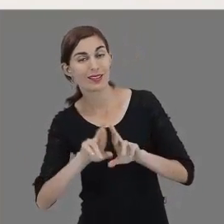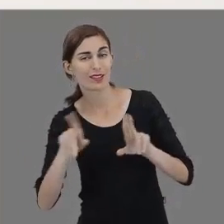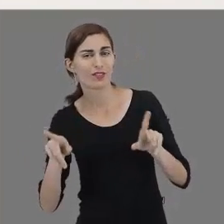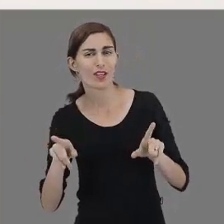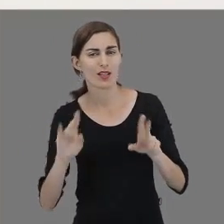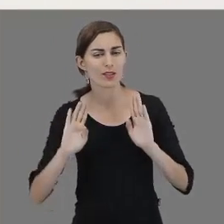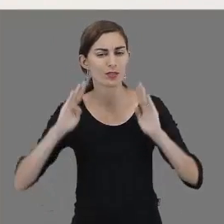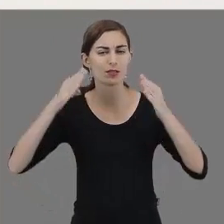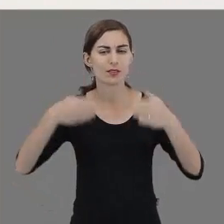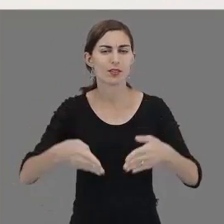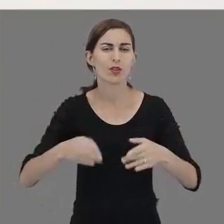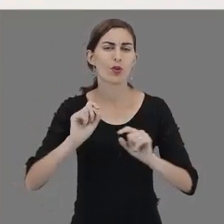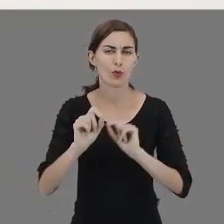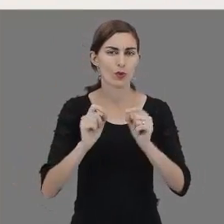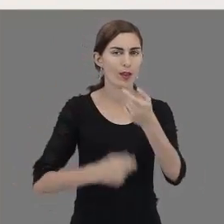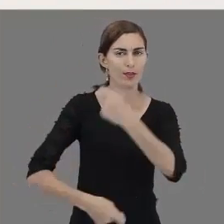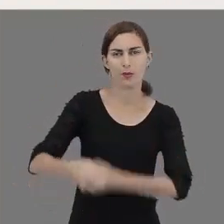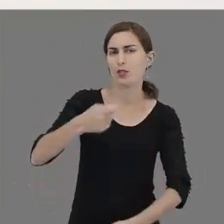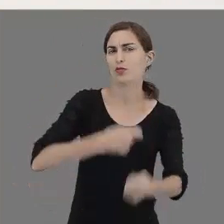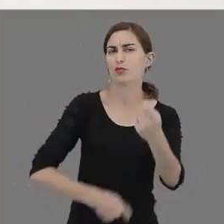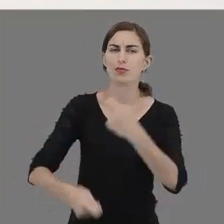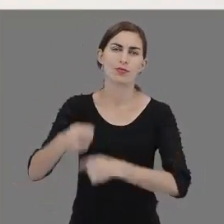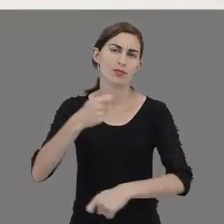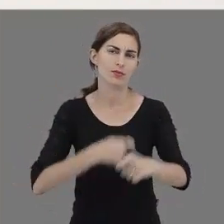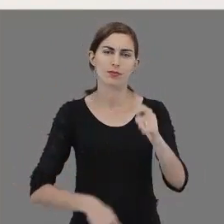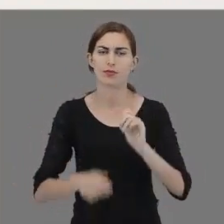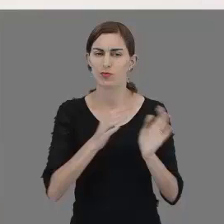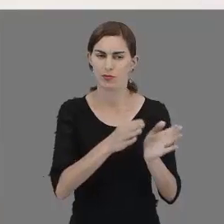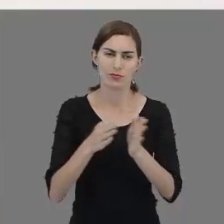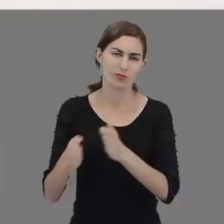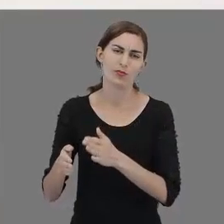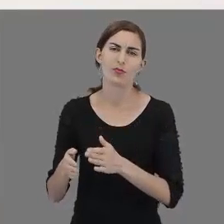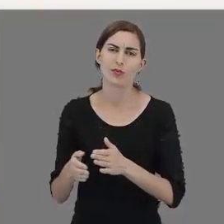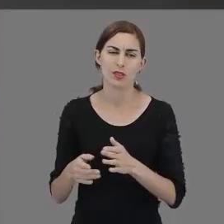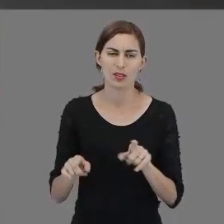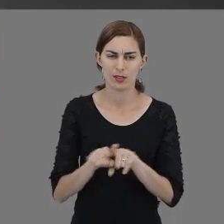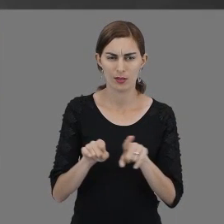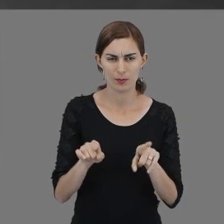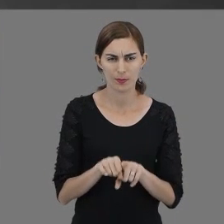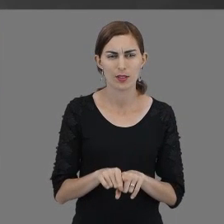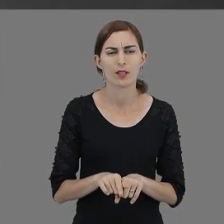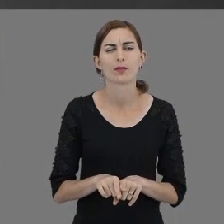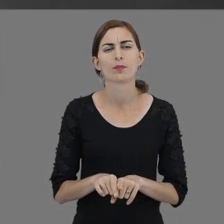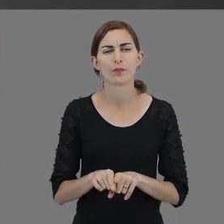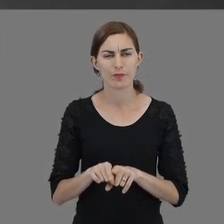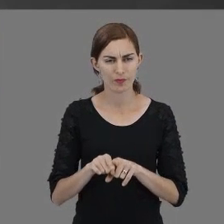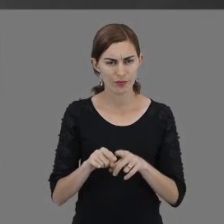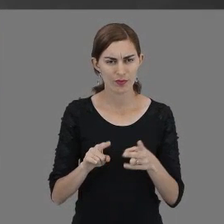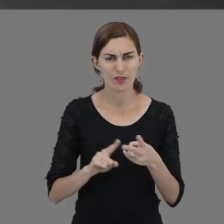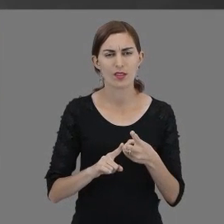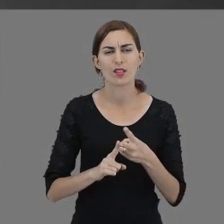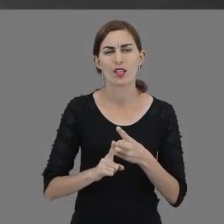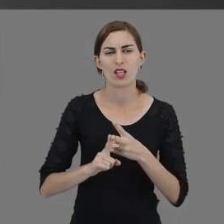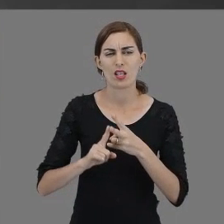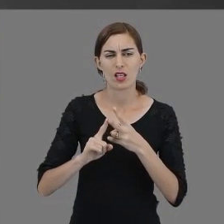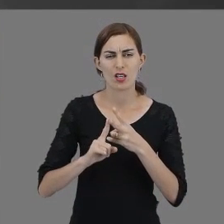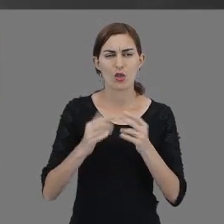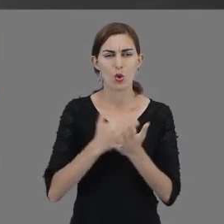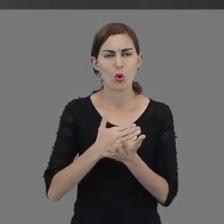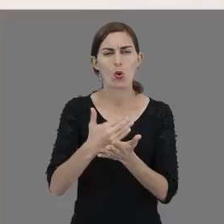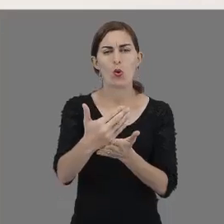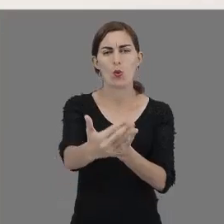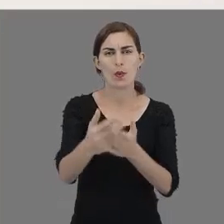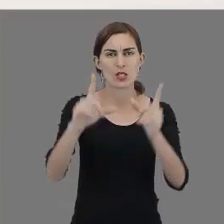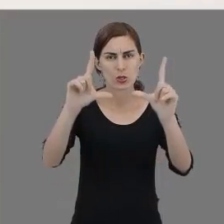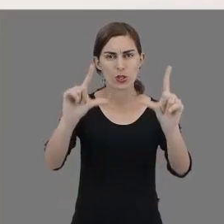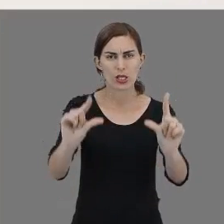ele veio para dar eficiência à máquina administrativa. Então ele trouxe também como pressupostos a horizontalização das estruturas, então ele